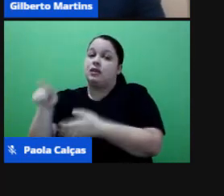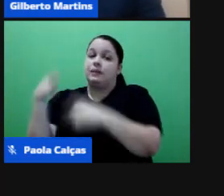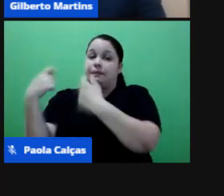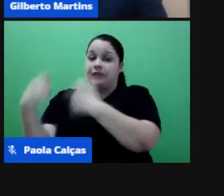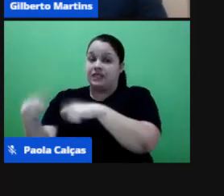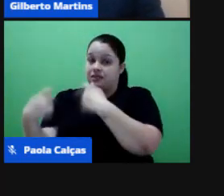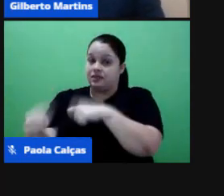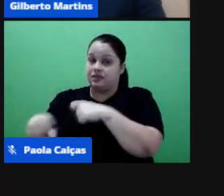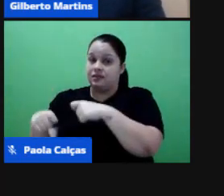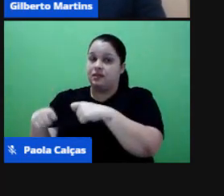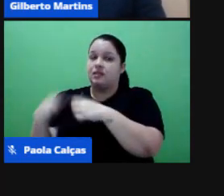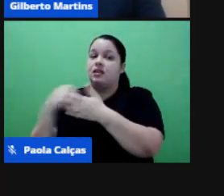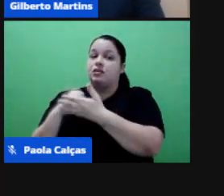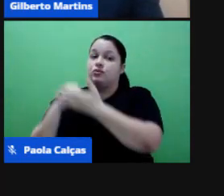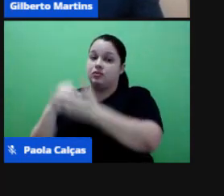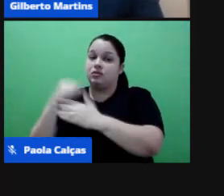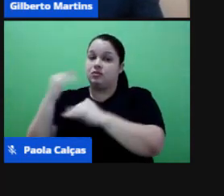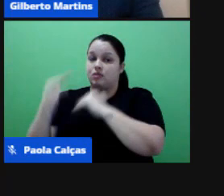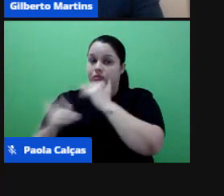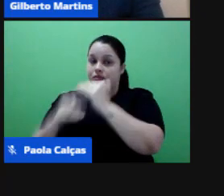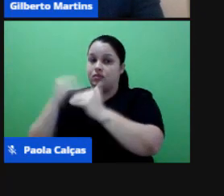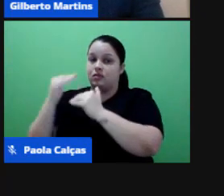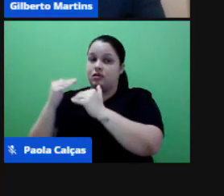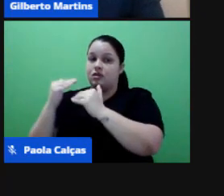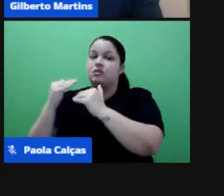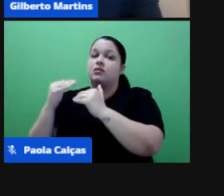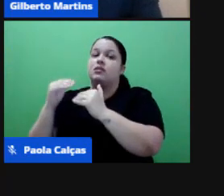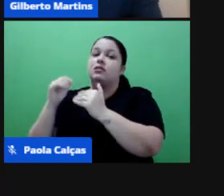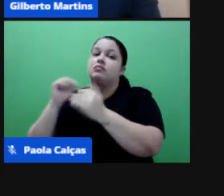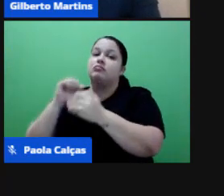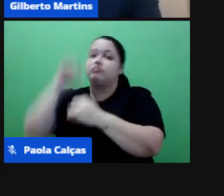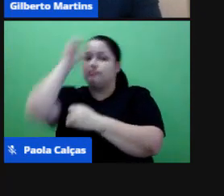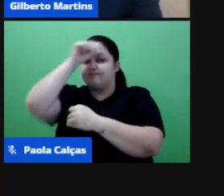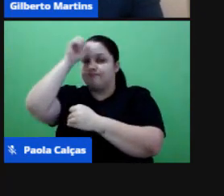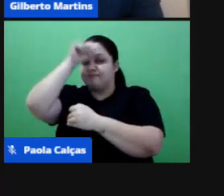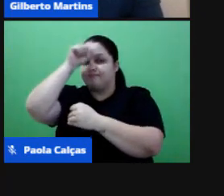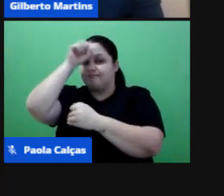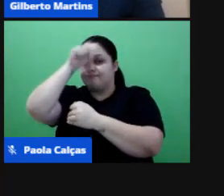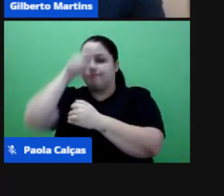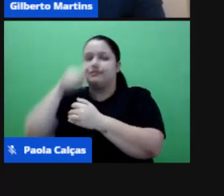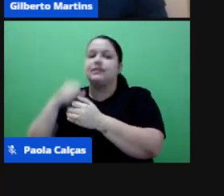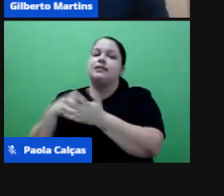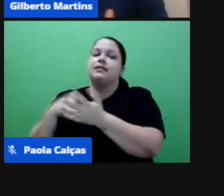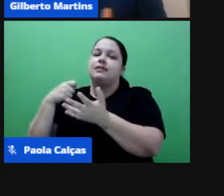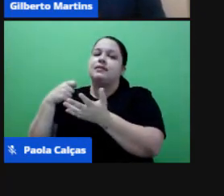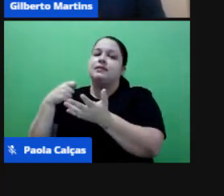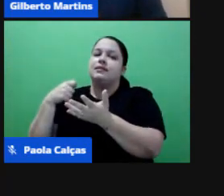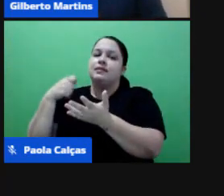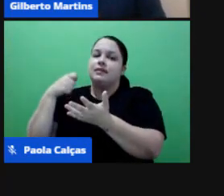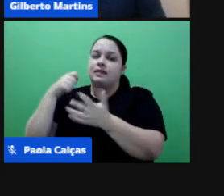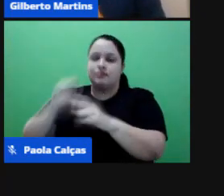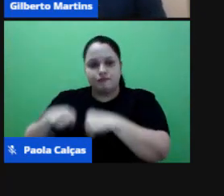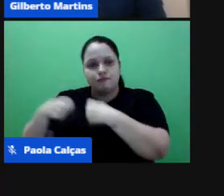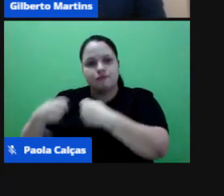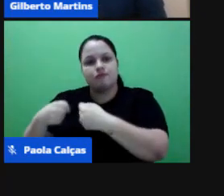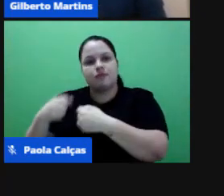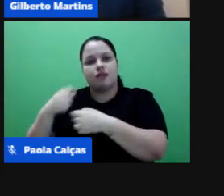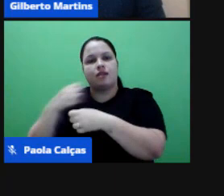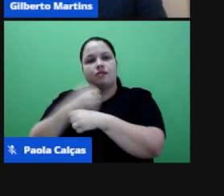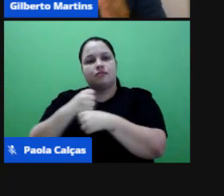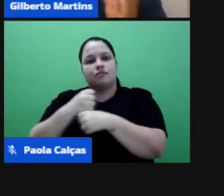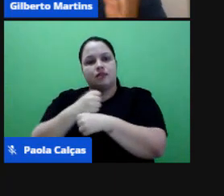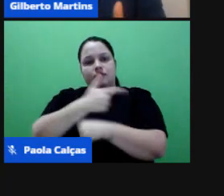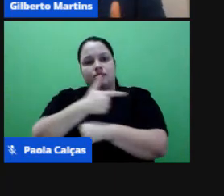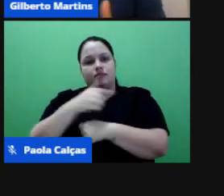de aprendizagem e o reforço no ano de 2021. Como fala esse nome, diagnóstico, a gente já entende que